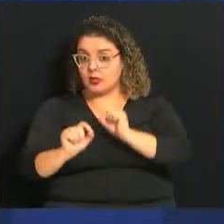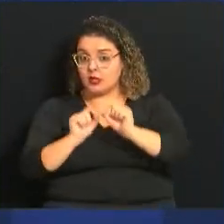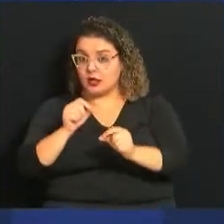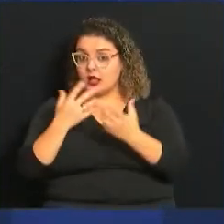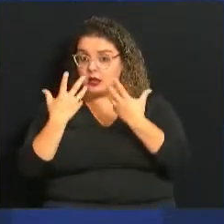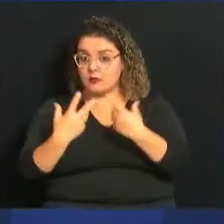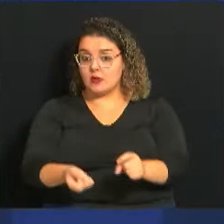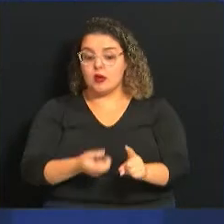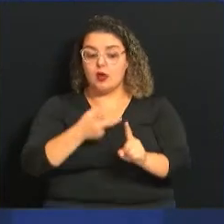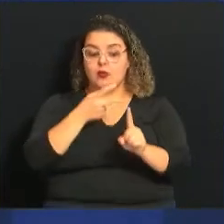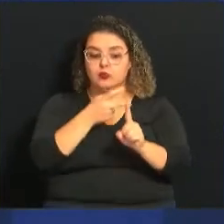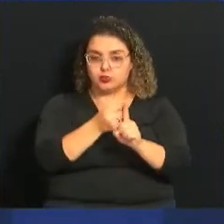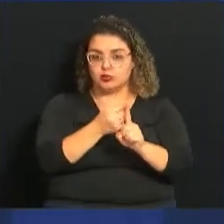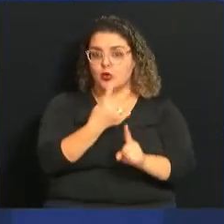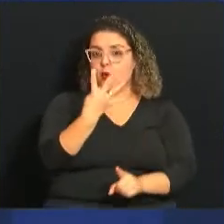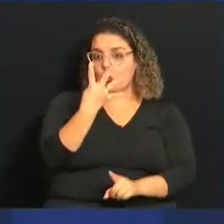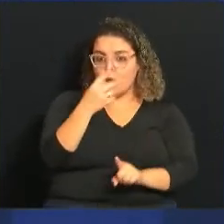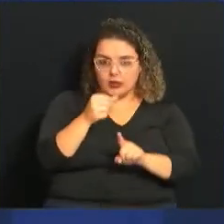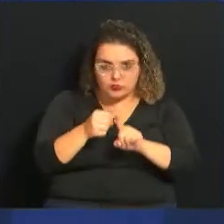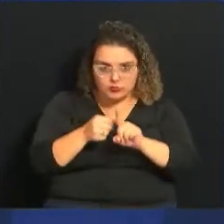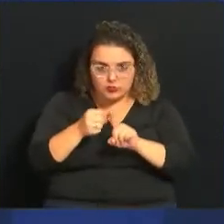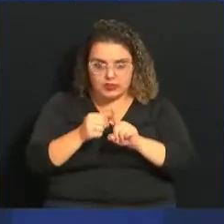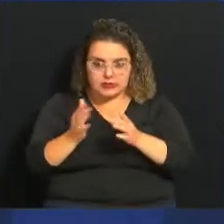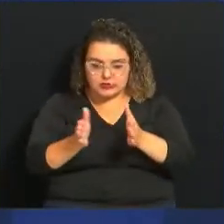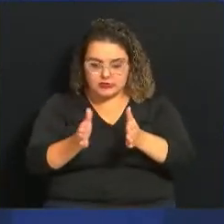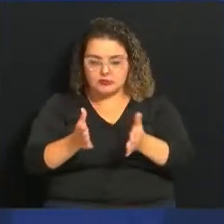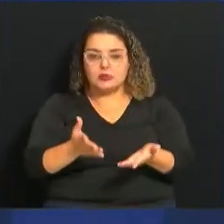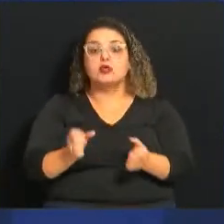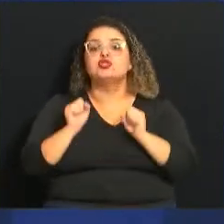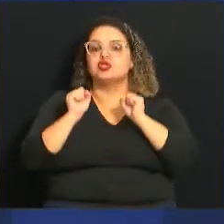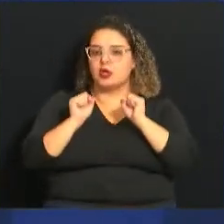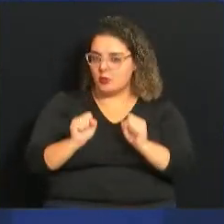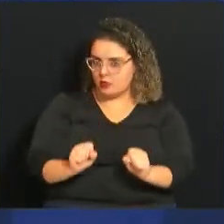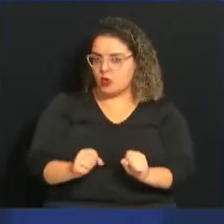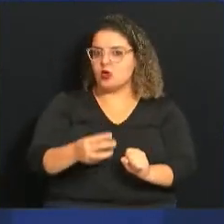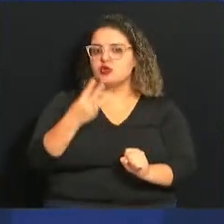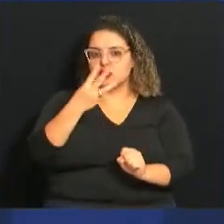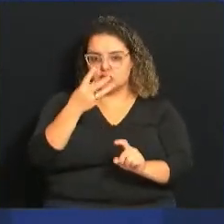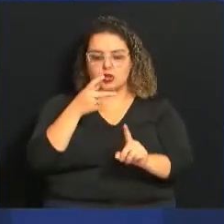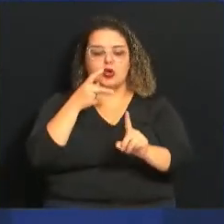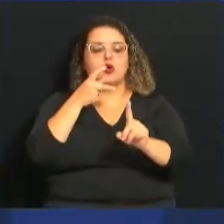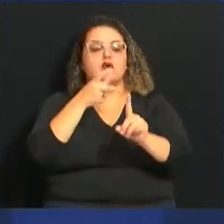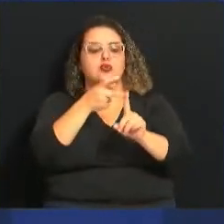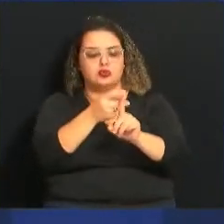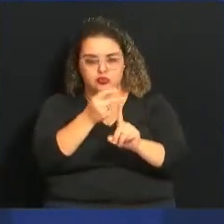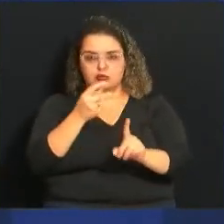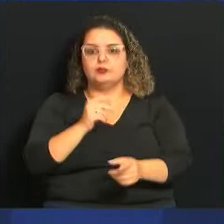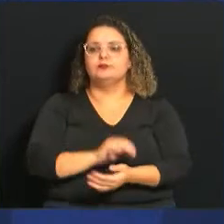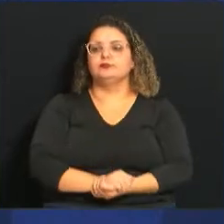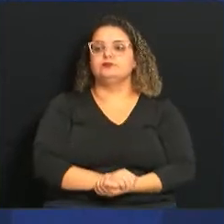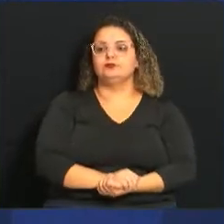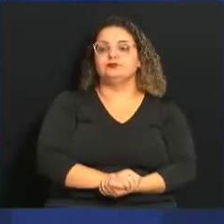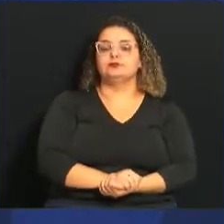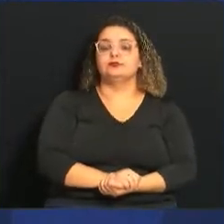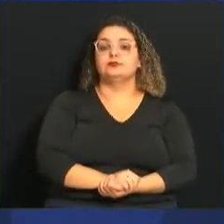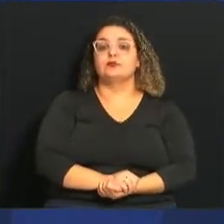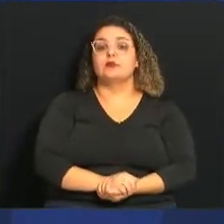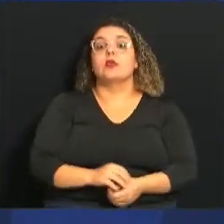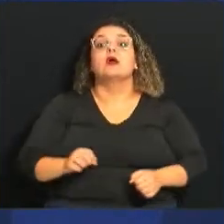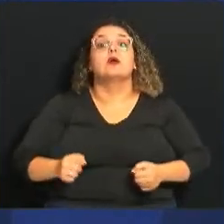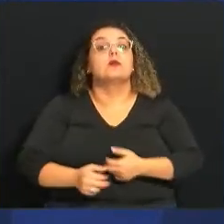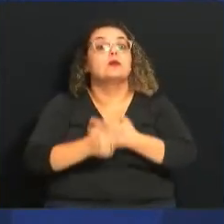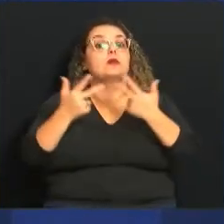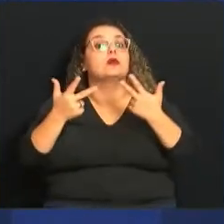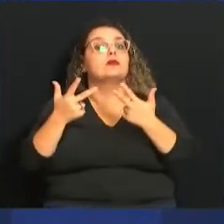há pelo menos 4 meses já pode receber a dose adicional. E mais uma notícia positiva é